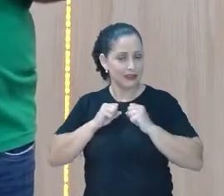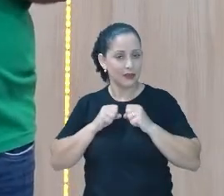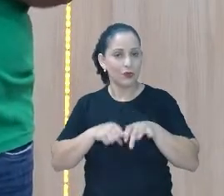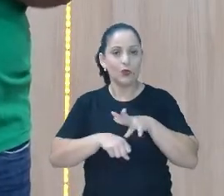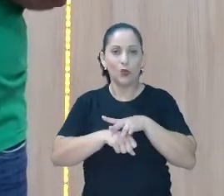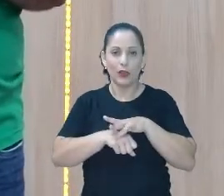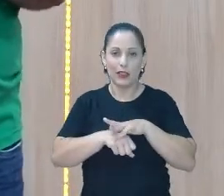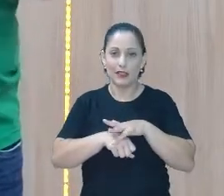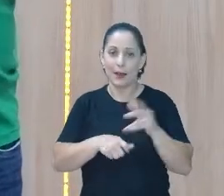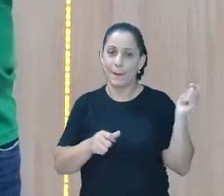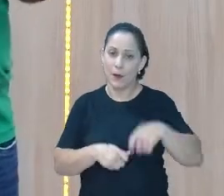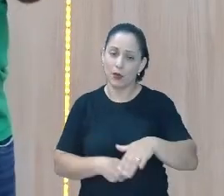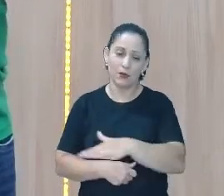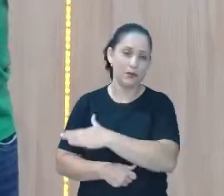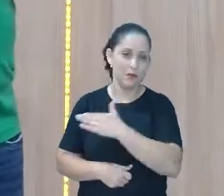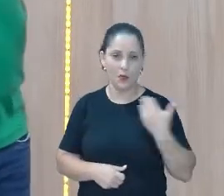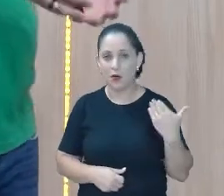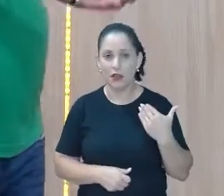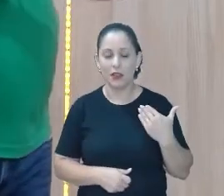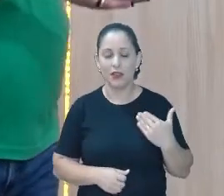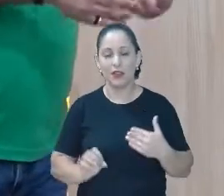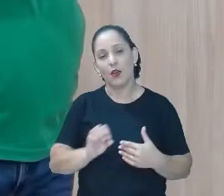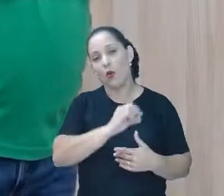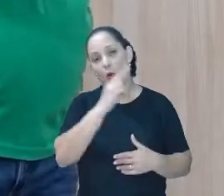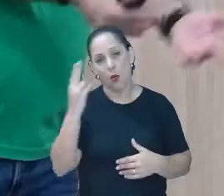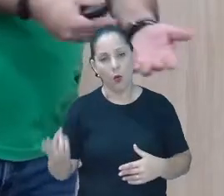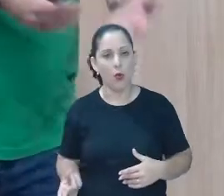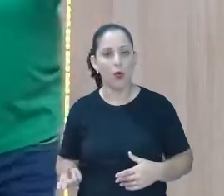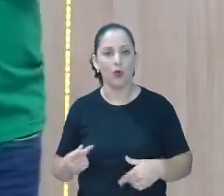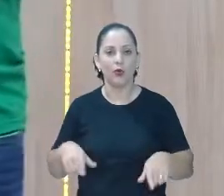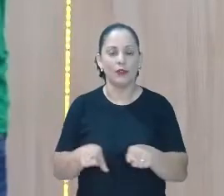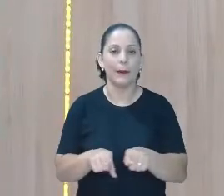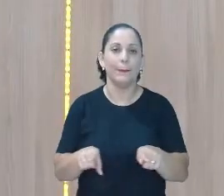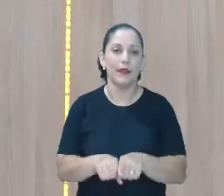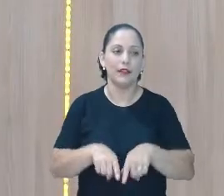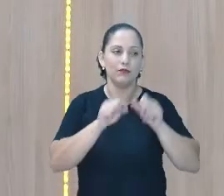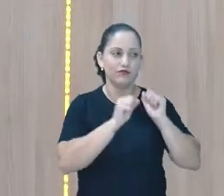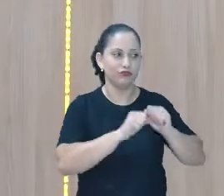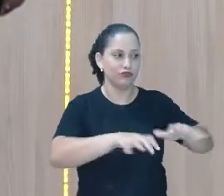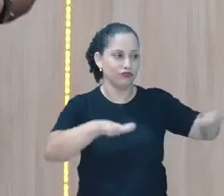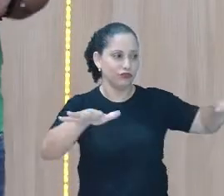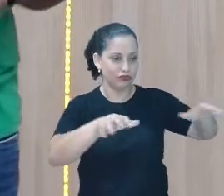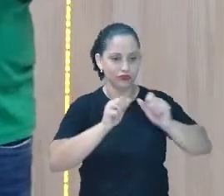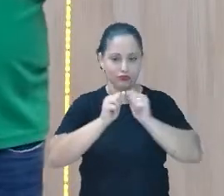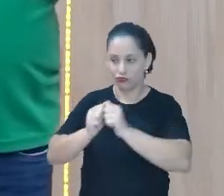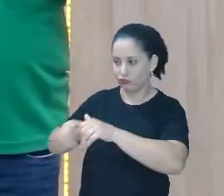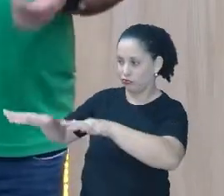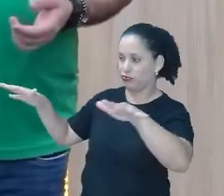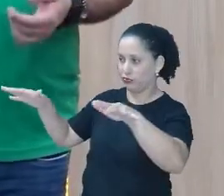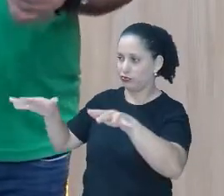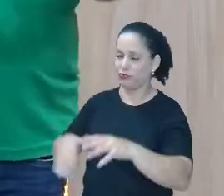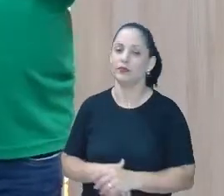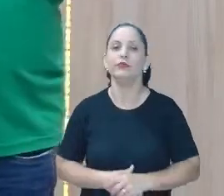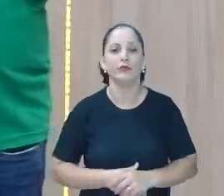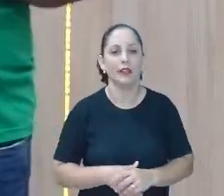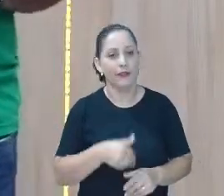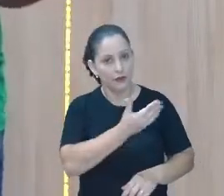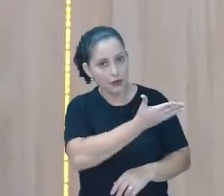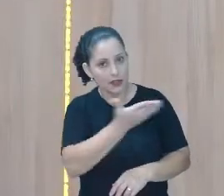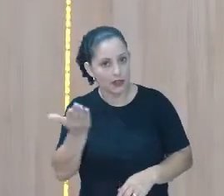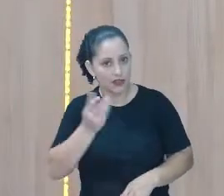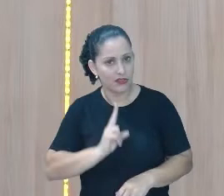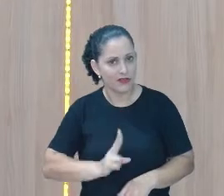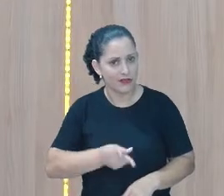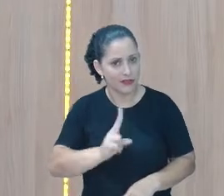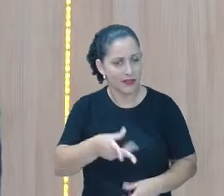até vir a óbito, ou, contraindo a doença, ela transmitir para outras pessoas. Então, gente, procurem